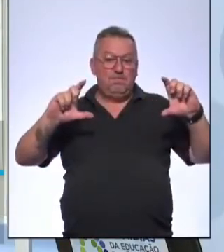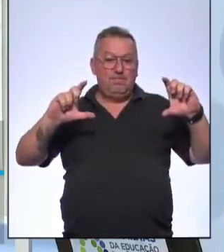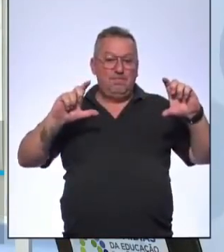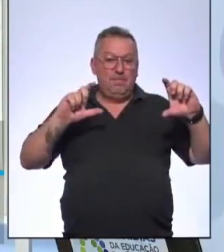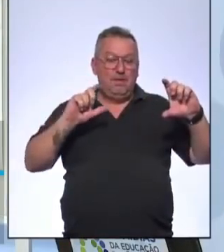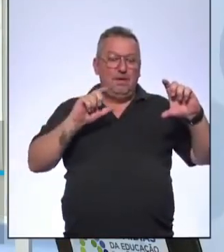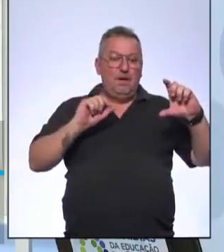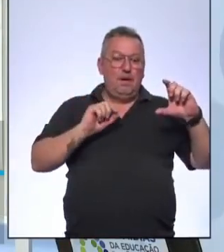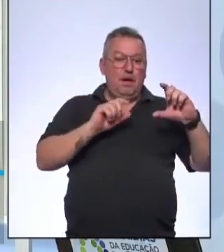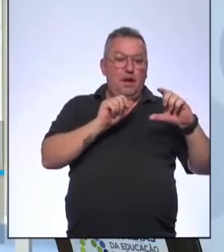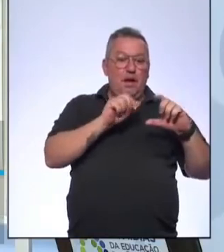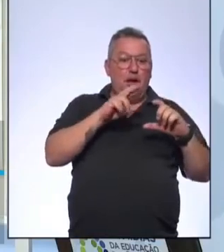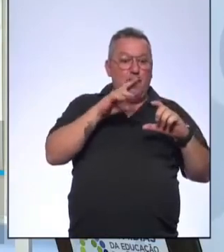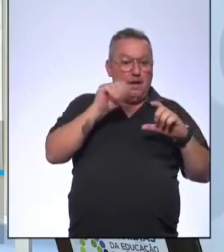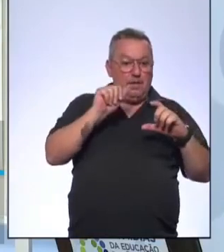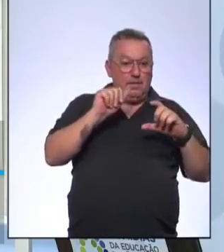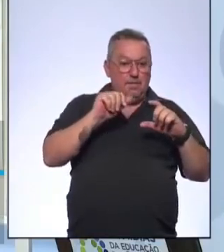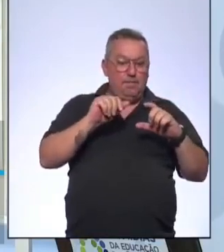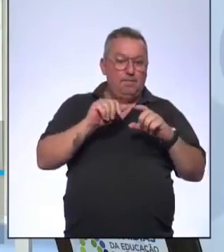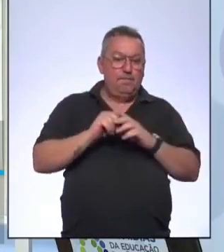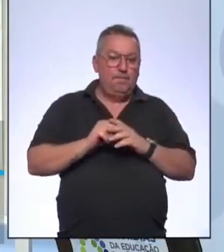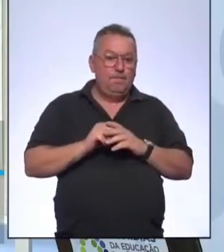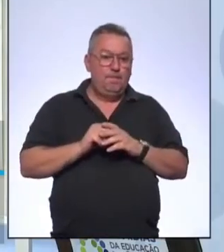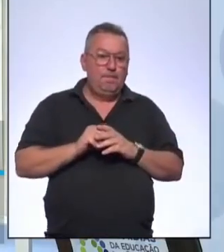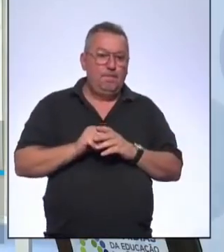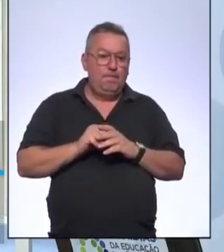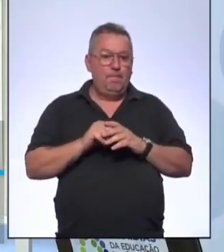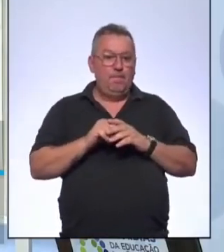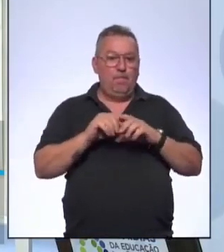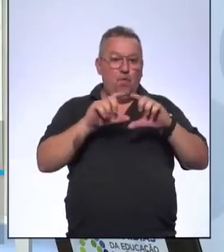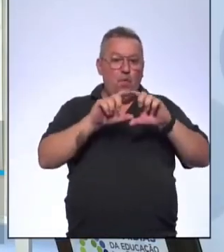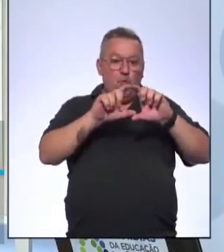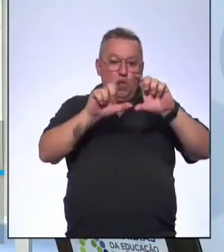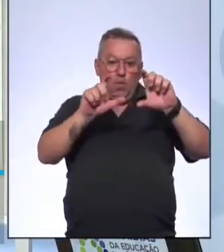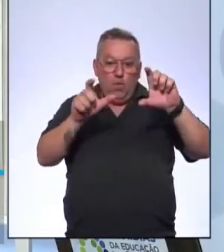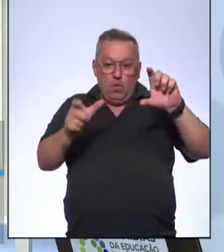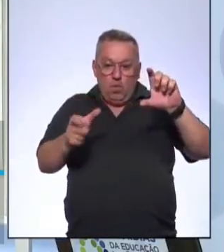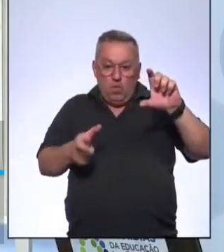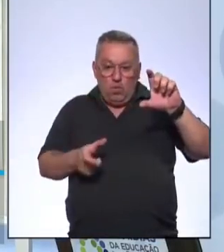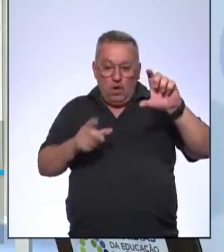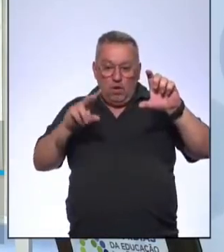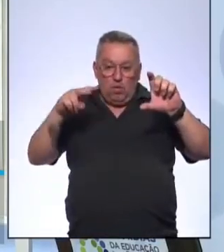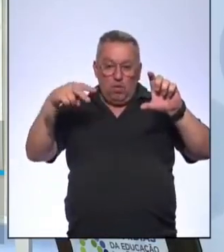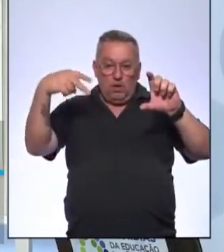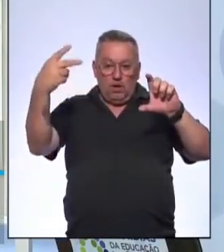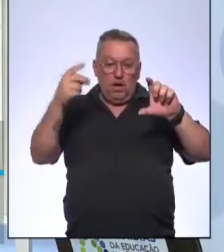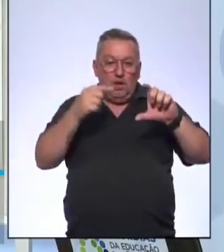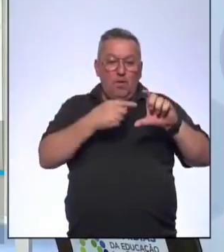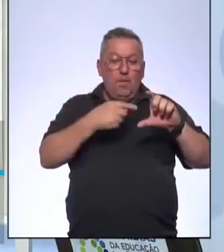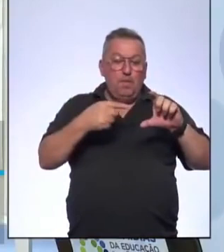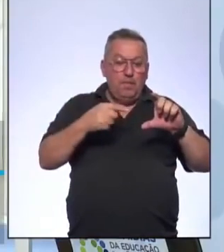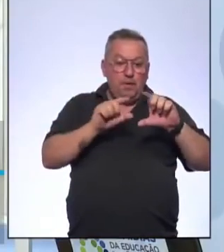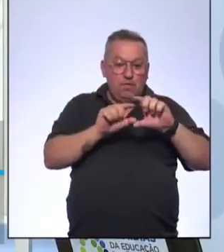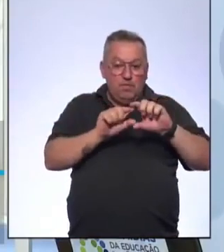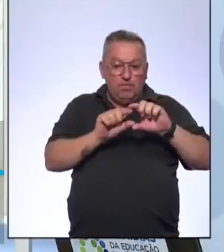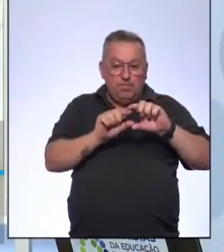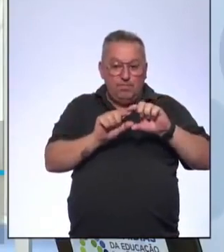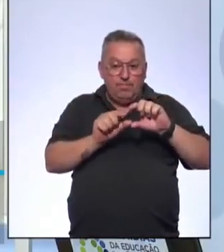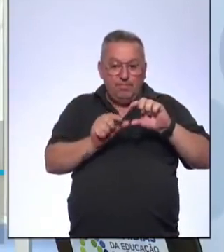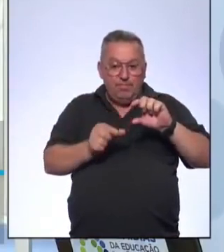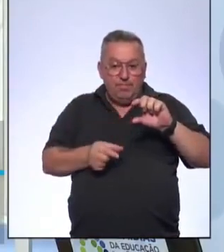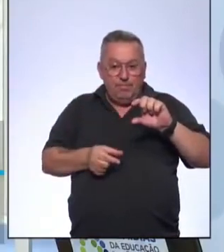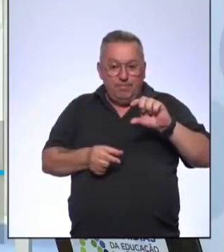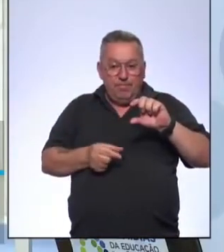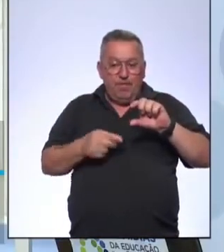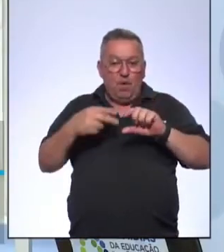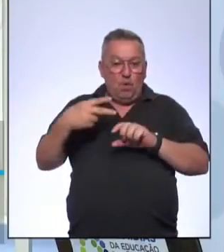Área, no caso, o raio maior ao quadrado, menos o raio menor, né? Ó, o raio